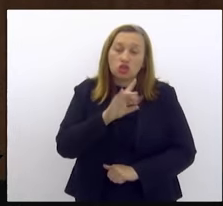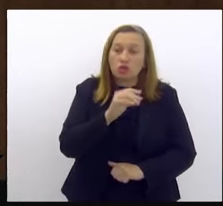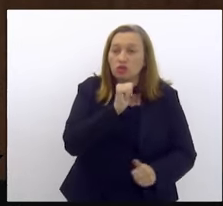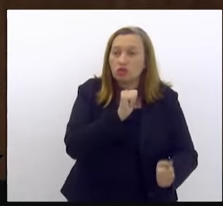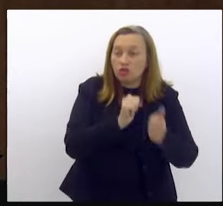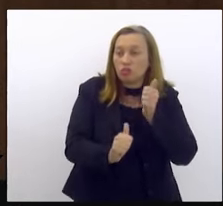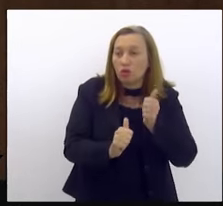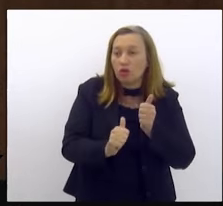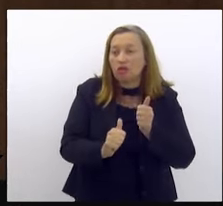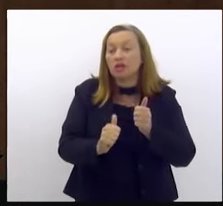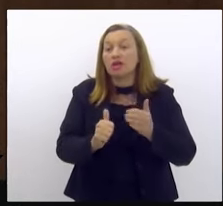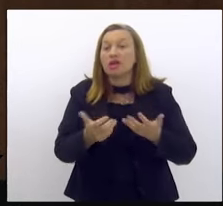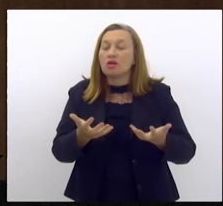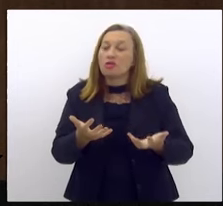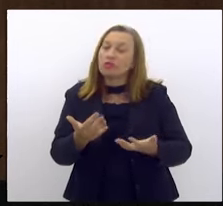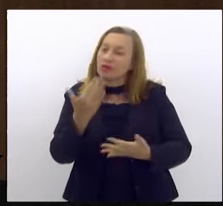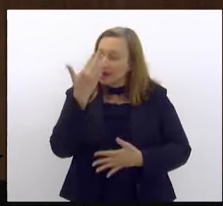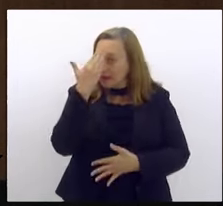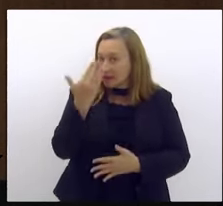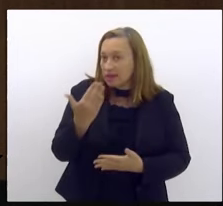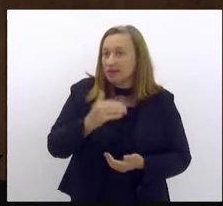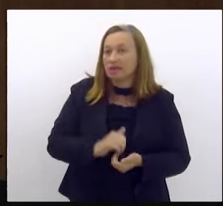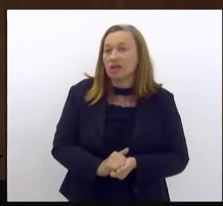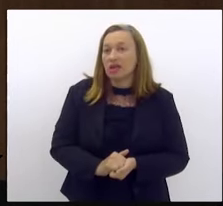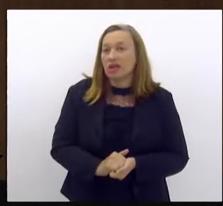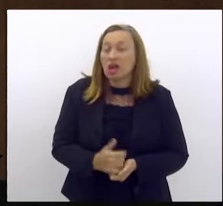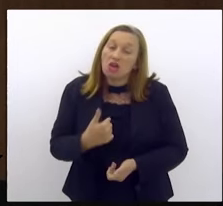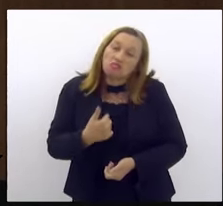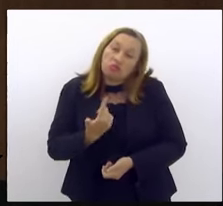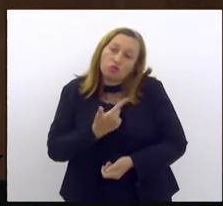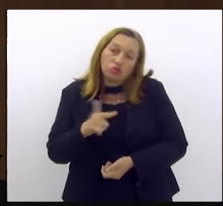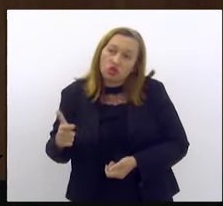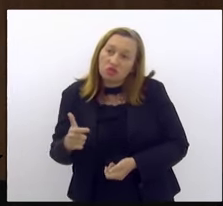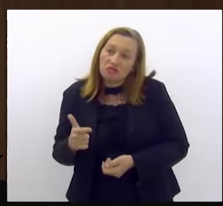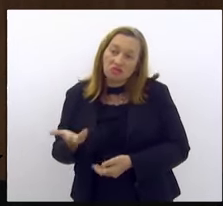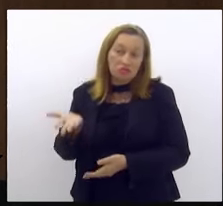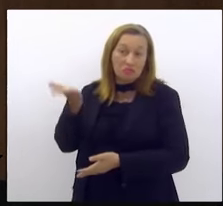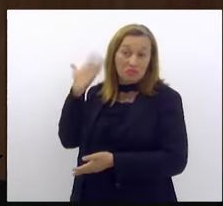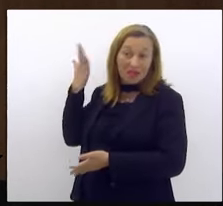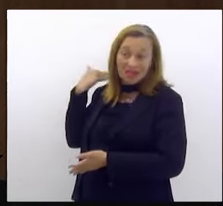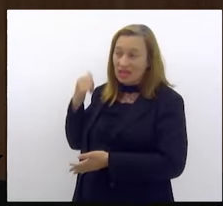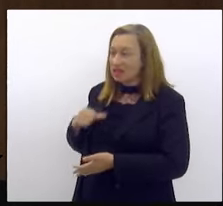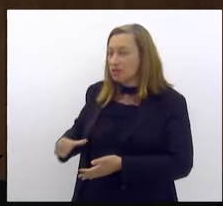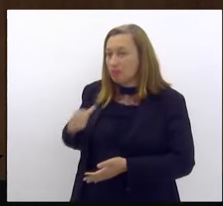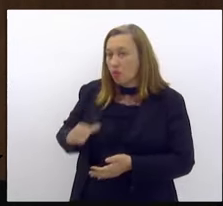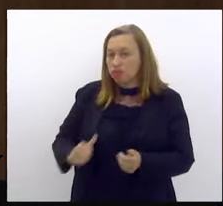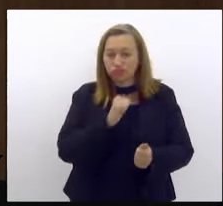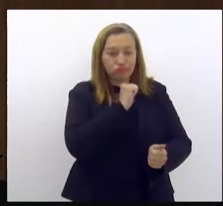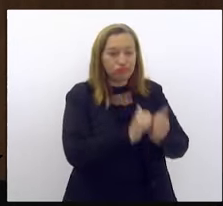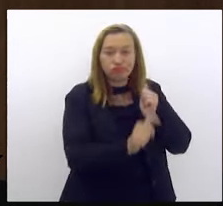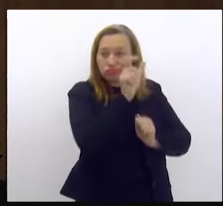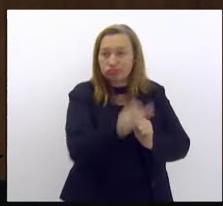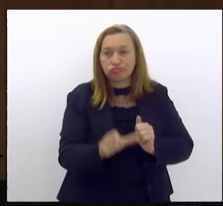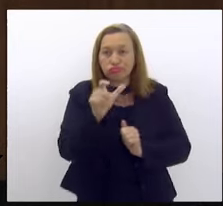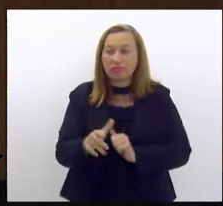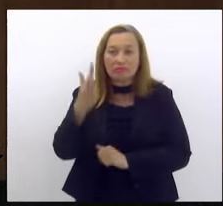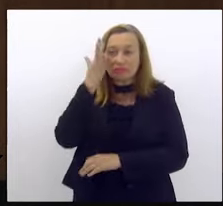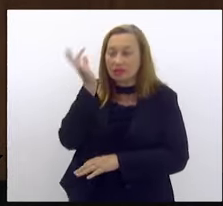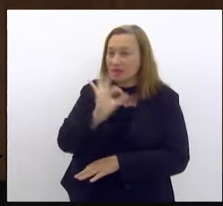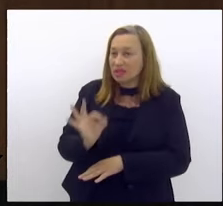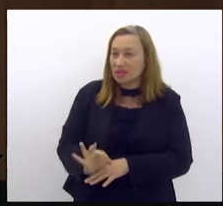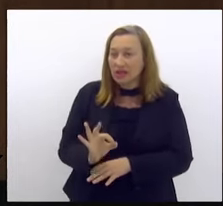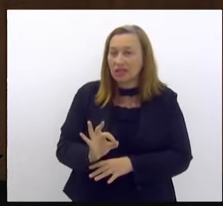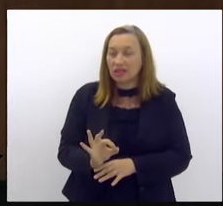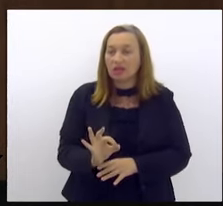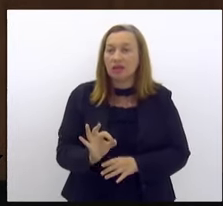eu fui atleta de natação, não tive a bolsa atleta, não tive entendimento dos meus professores, tanto no colégio como na faculdade. Tive